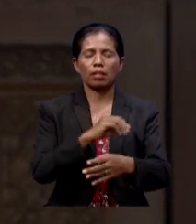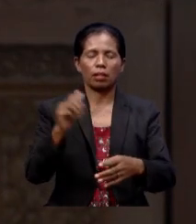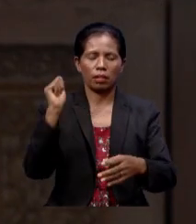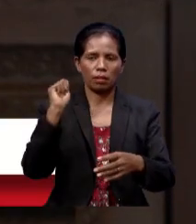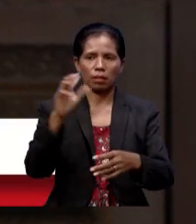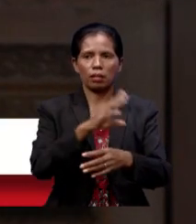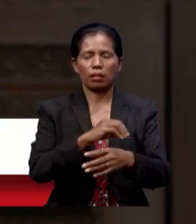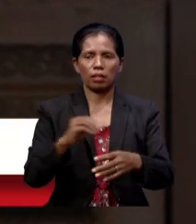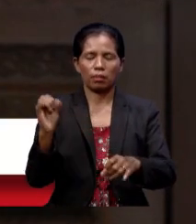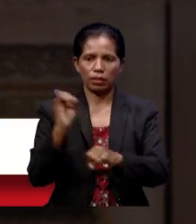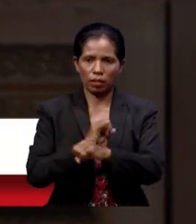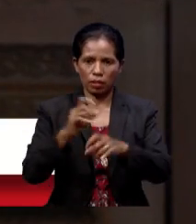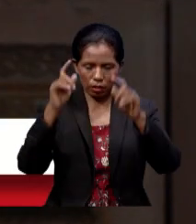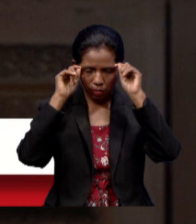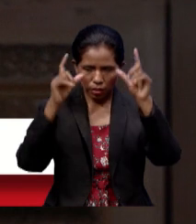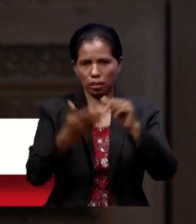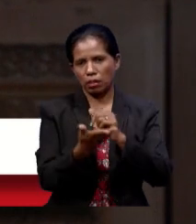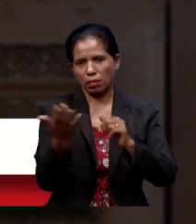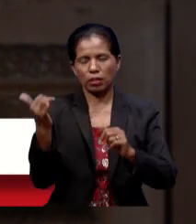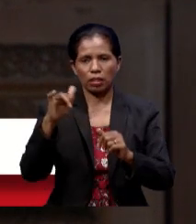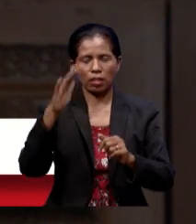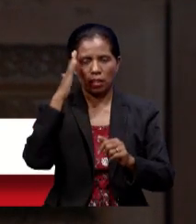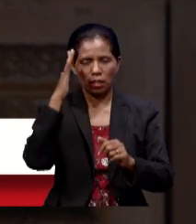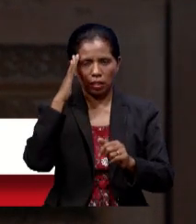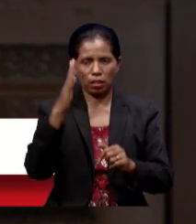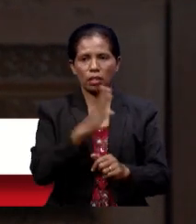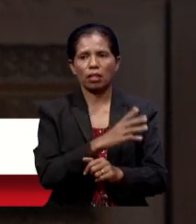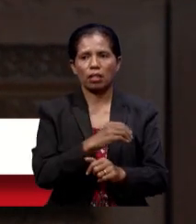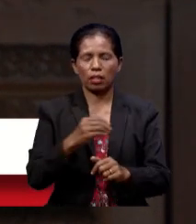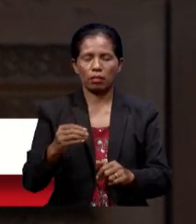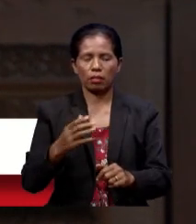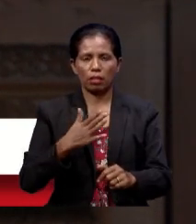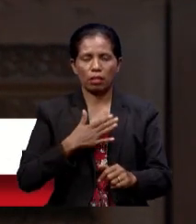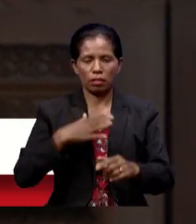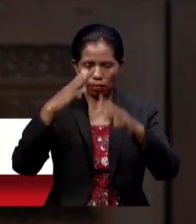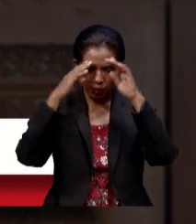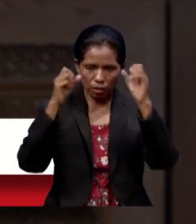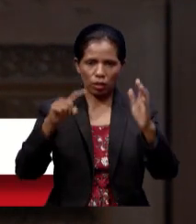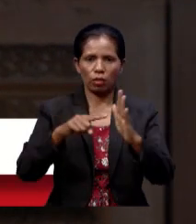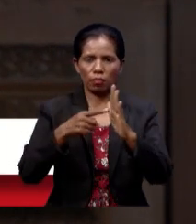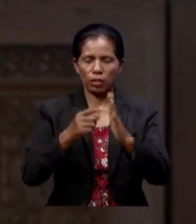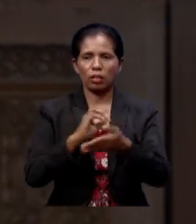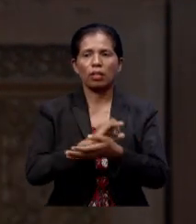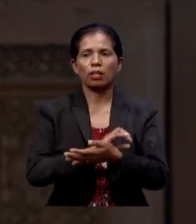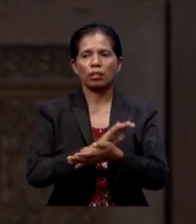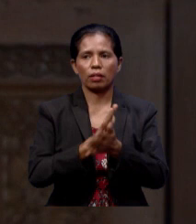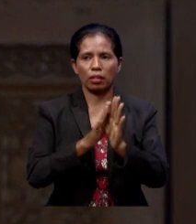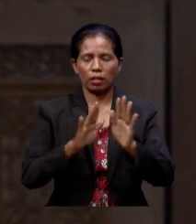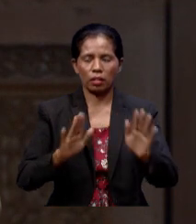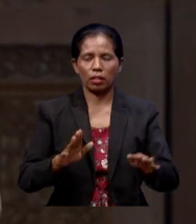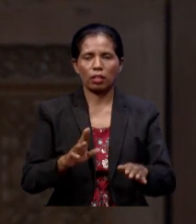Timor-Leste, e também para a TENE e a minha presidência, a UQEDAS, unidade da